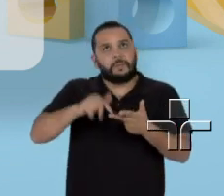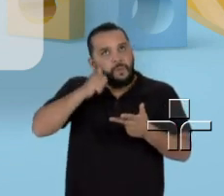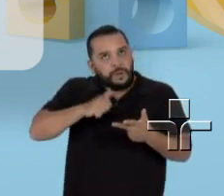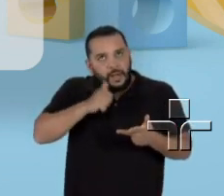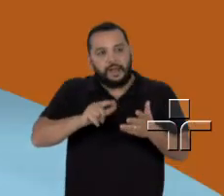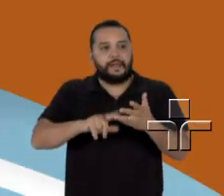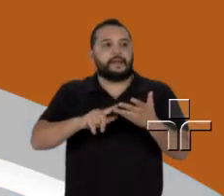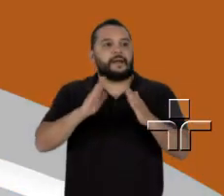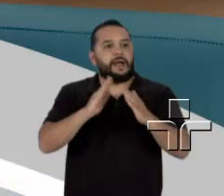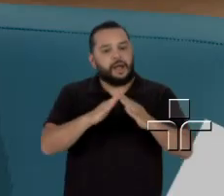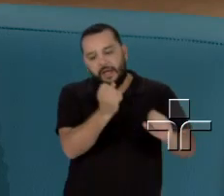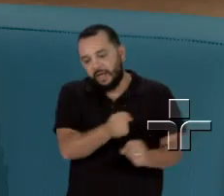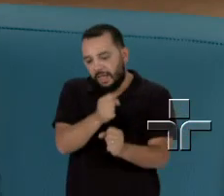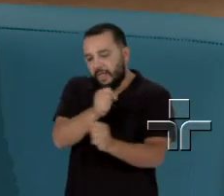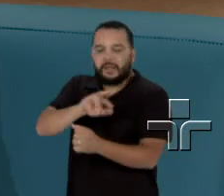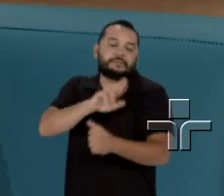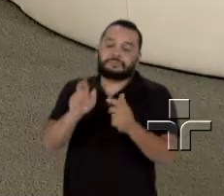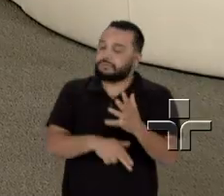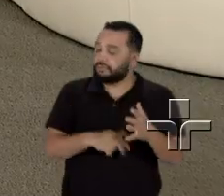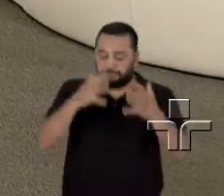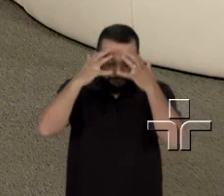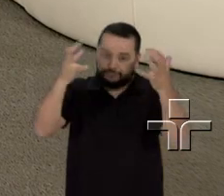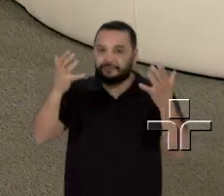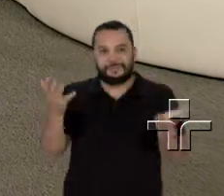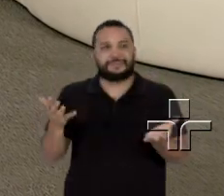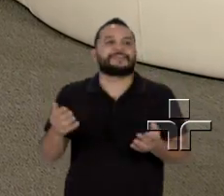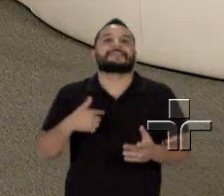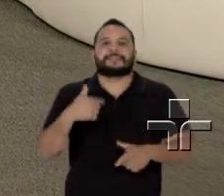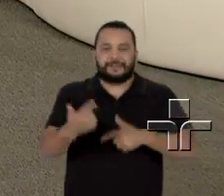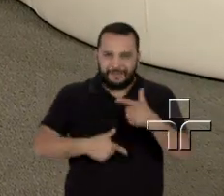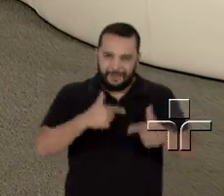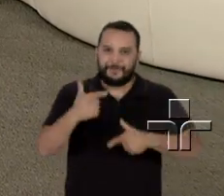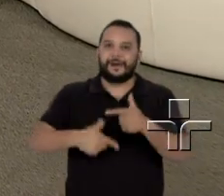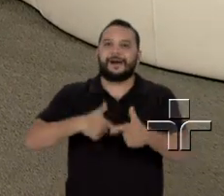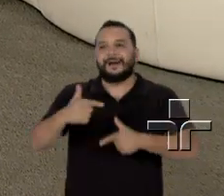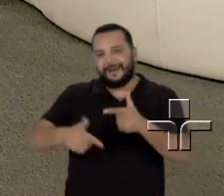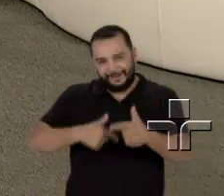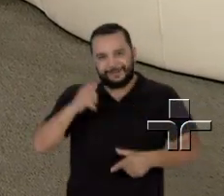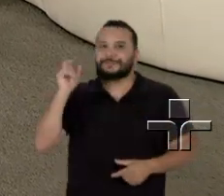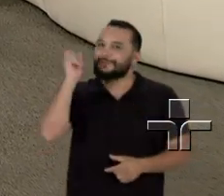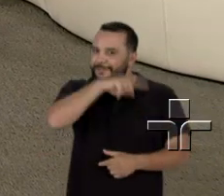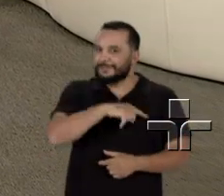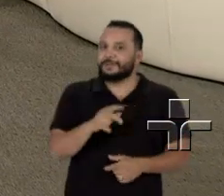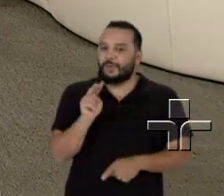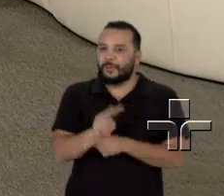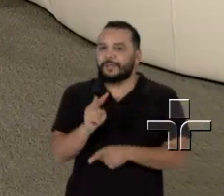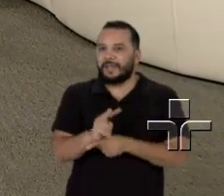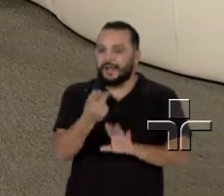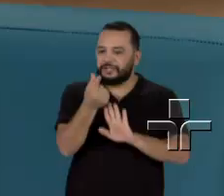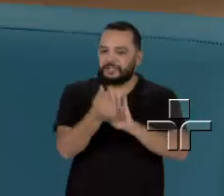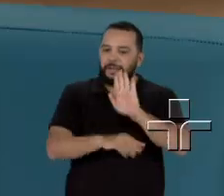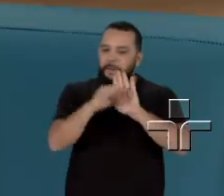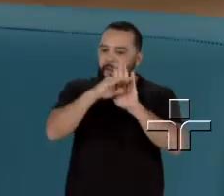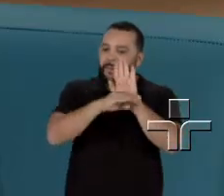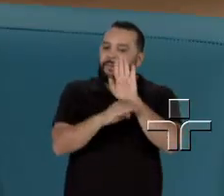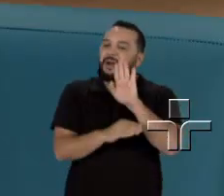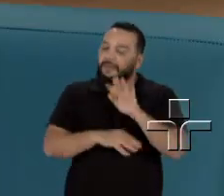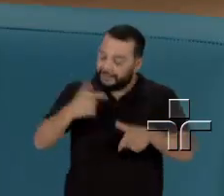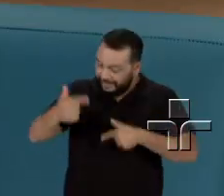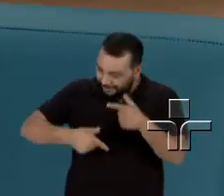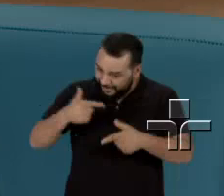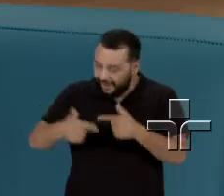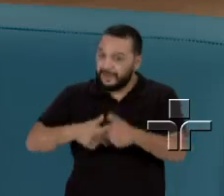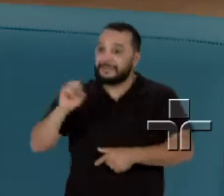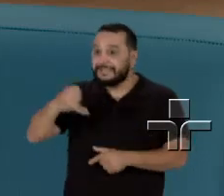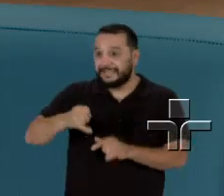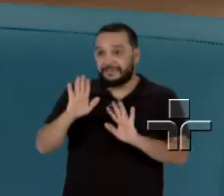saturada dá trabalho é você cuidar das finanças de casa dá trabalho mas eu acho assim à medida que